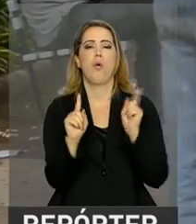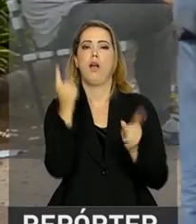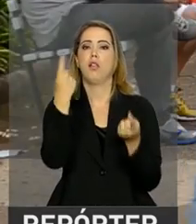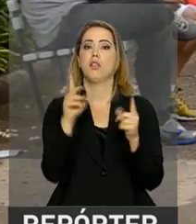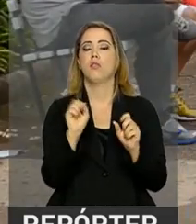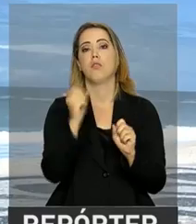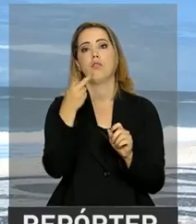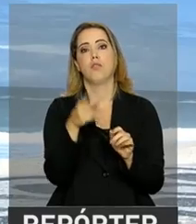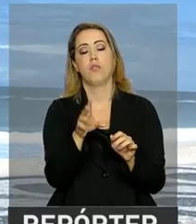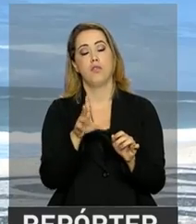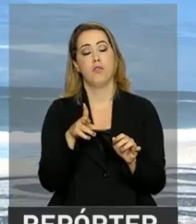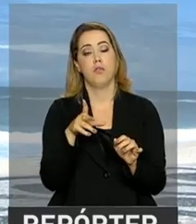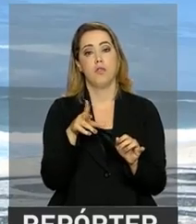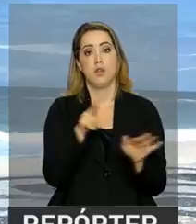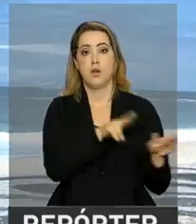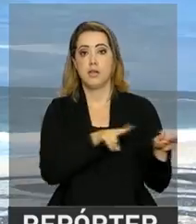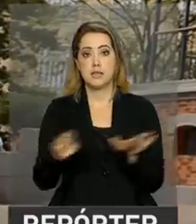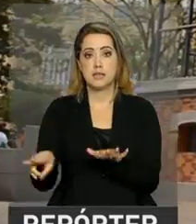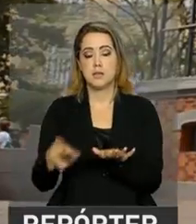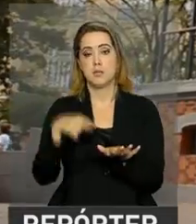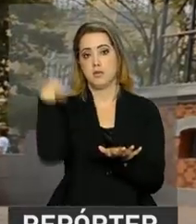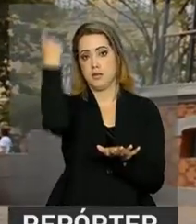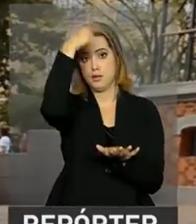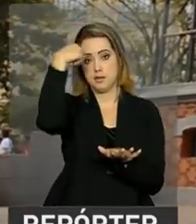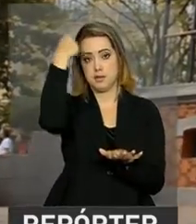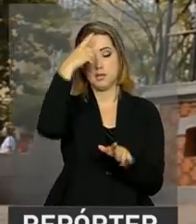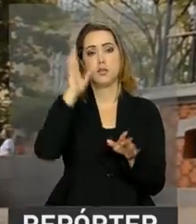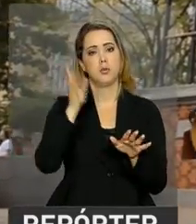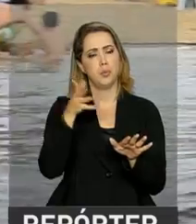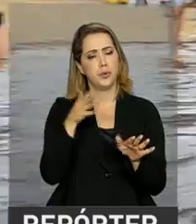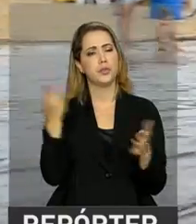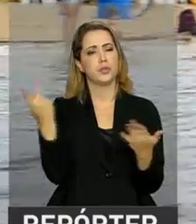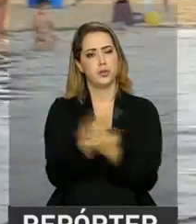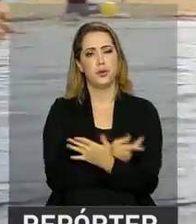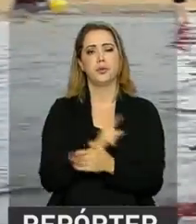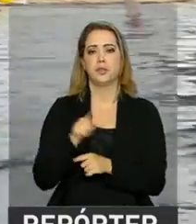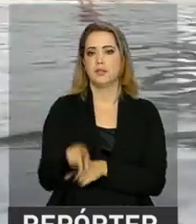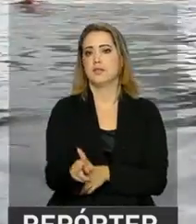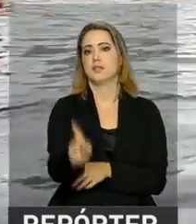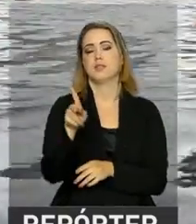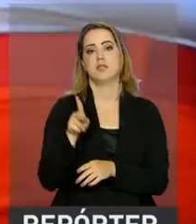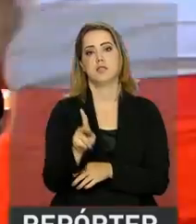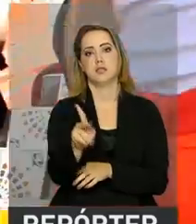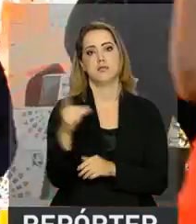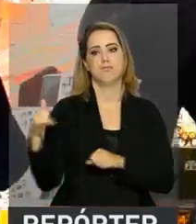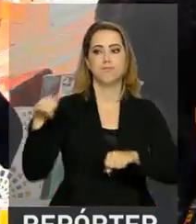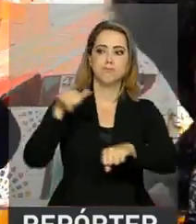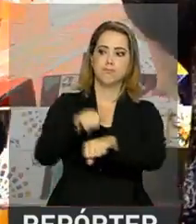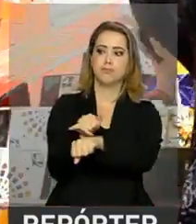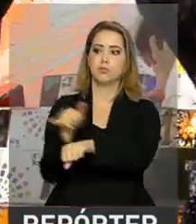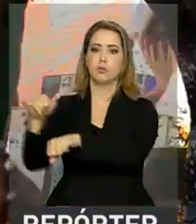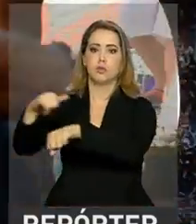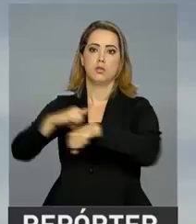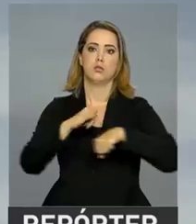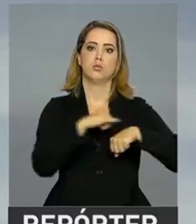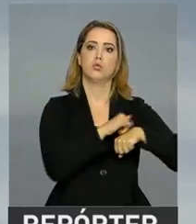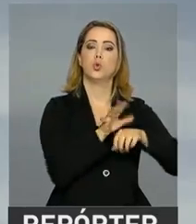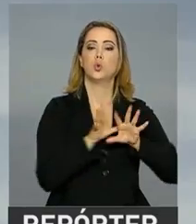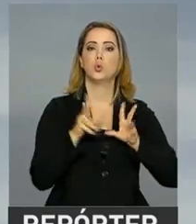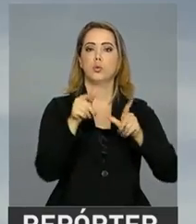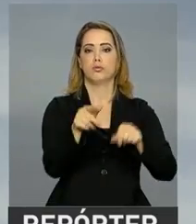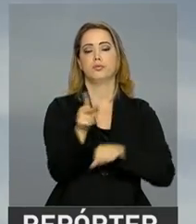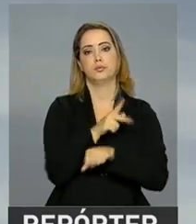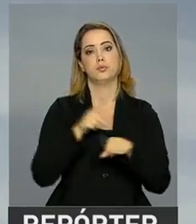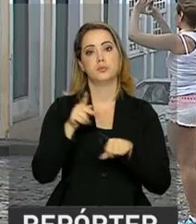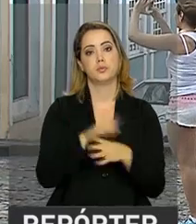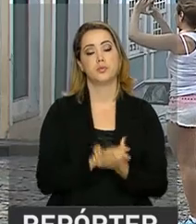Semana Santa, o Natal e o Réveillon, porque são períodos tradicionais de alta movimentação nos aeroportos, nas rodoviárias e nas rodovias do